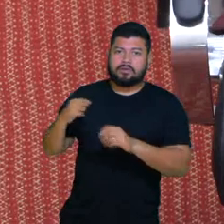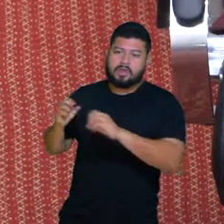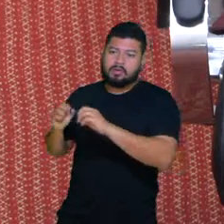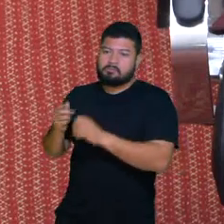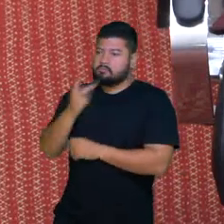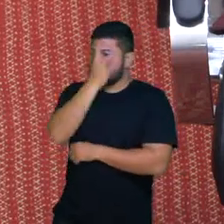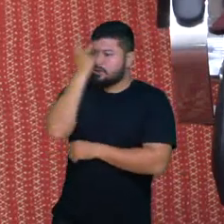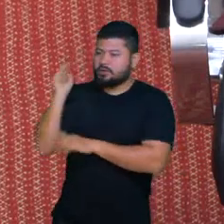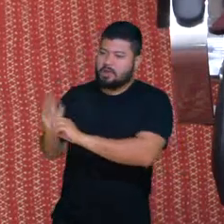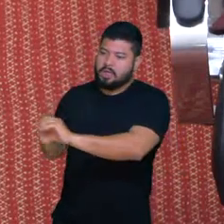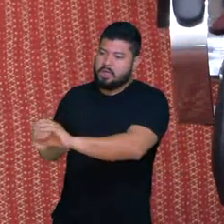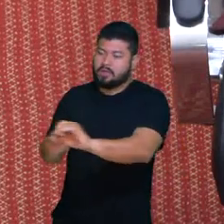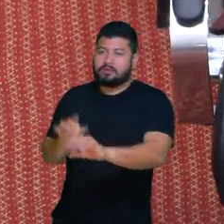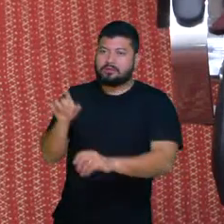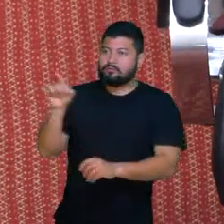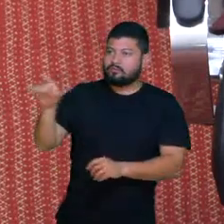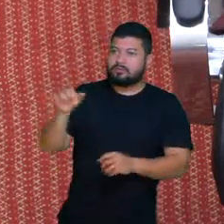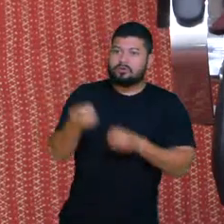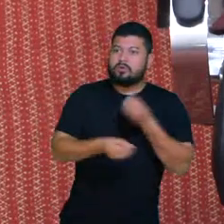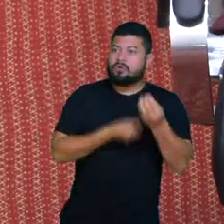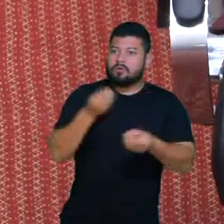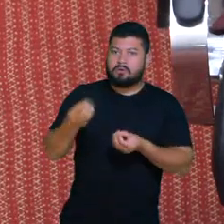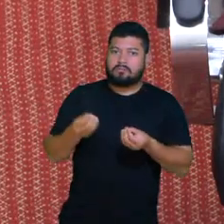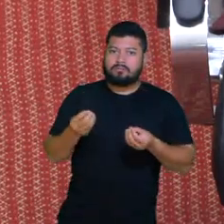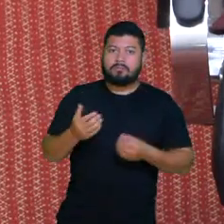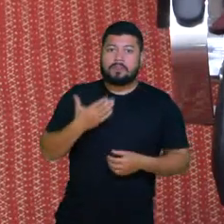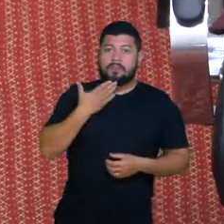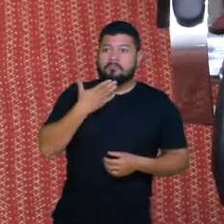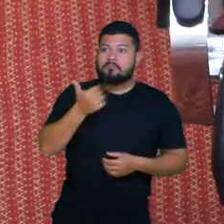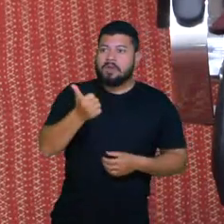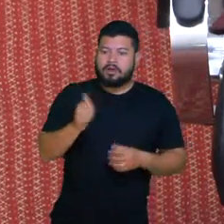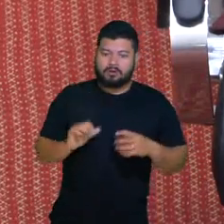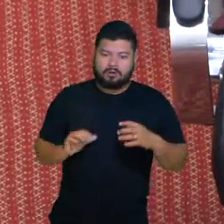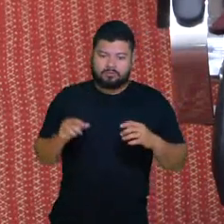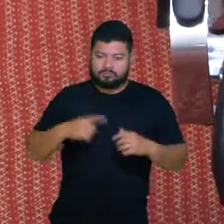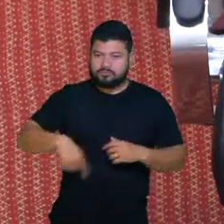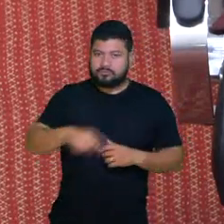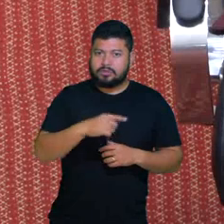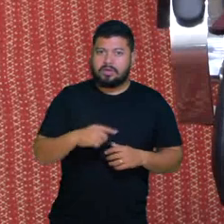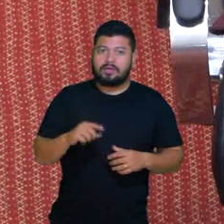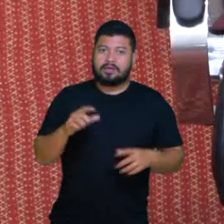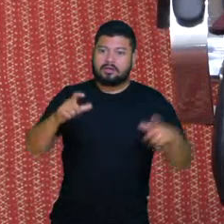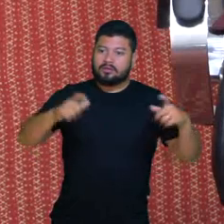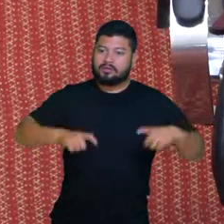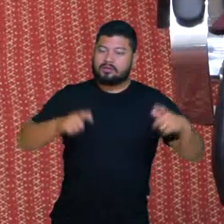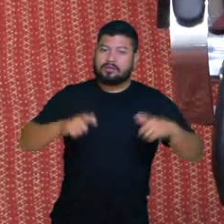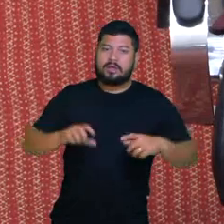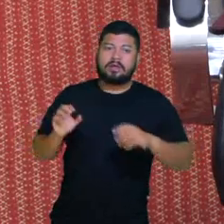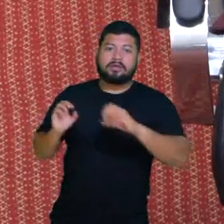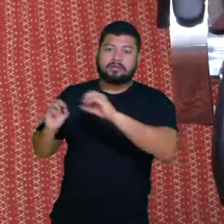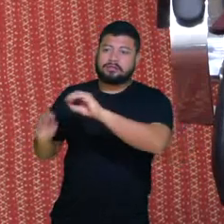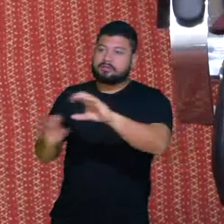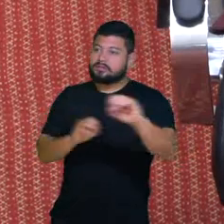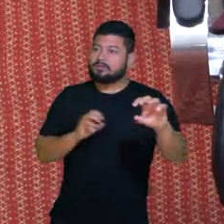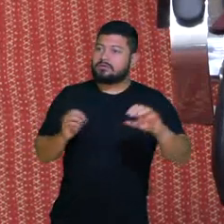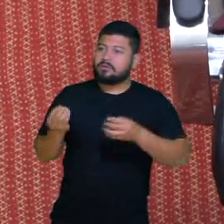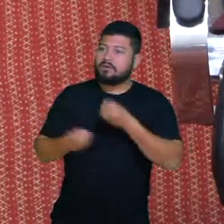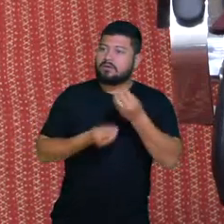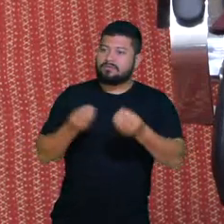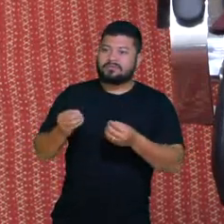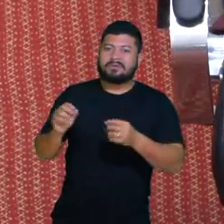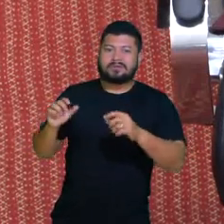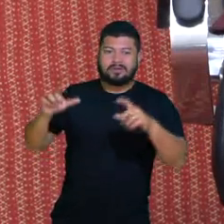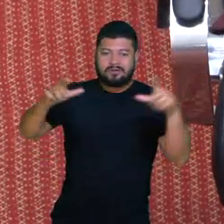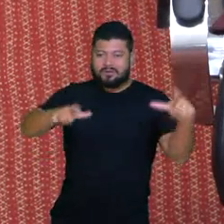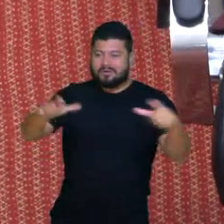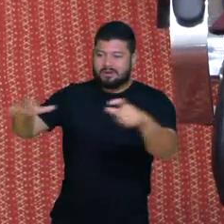e bota não tu mostrou pra gente o melhor que a gente tem para falar de educação Então eu acho que a gente não precisa fazer